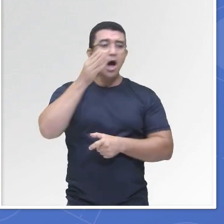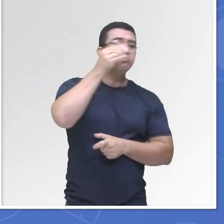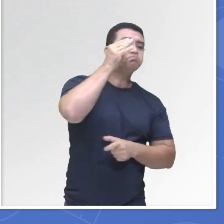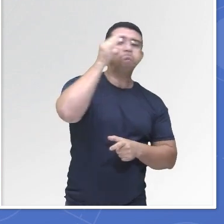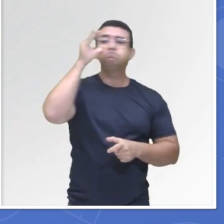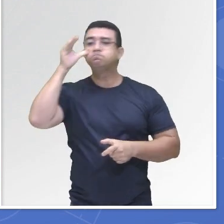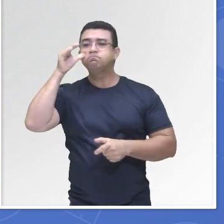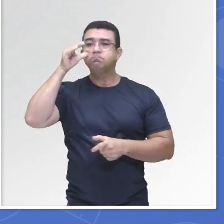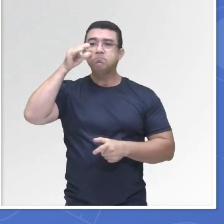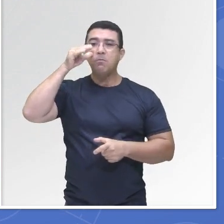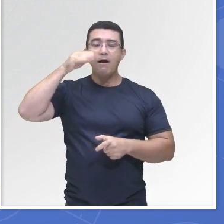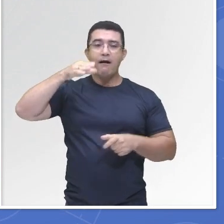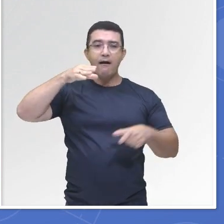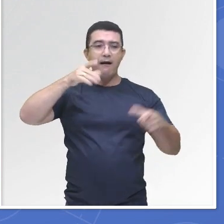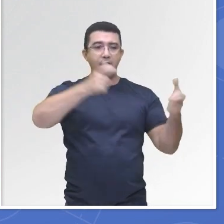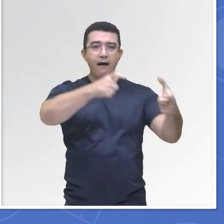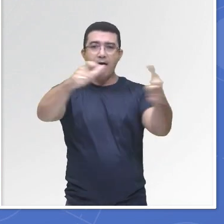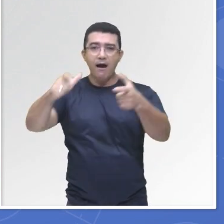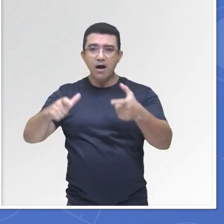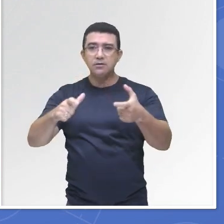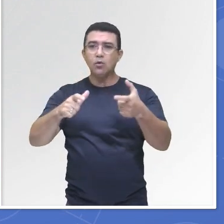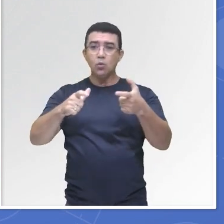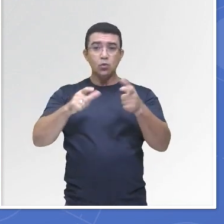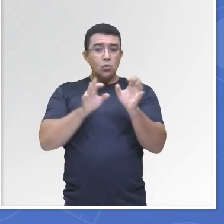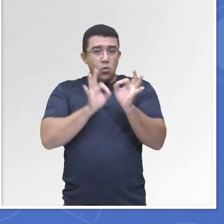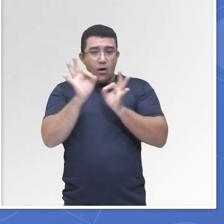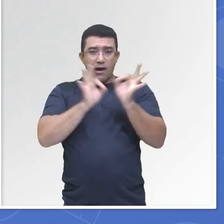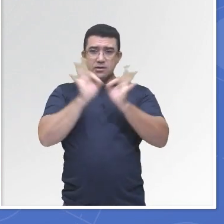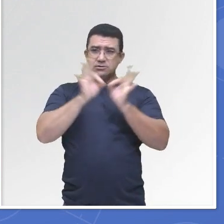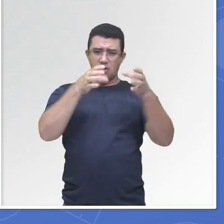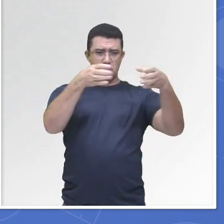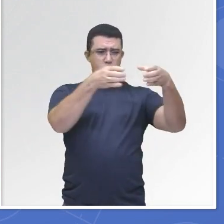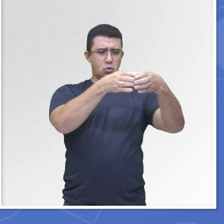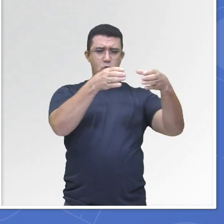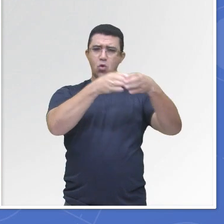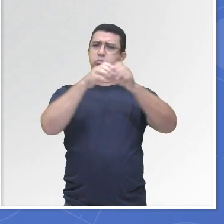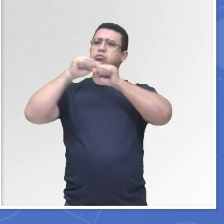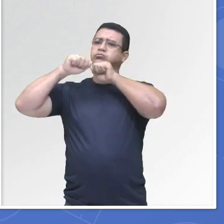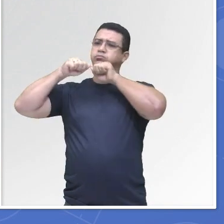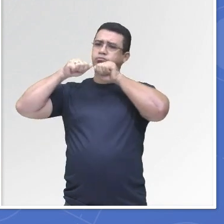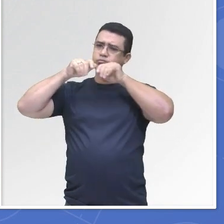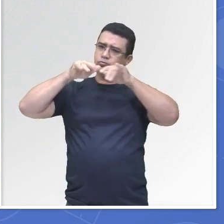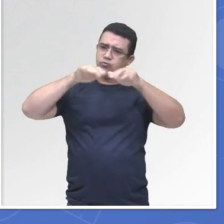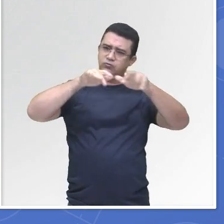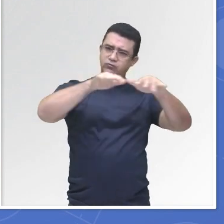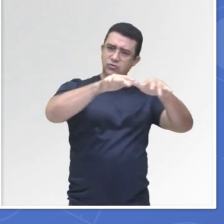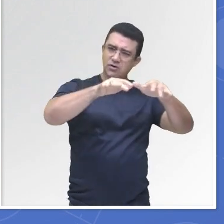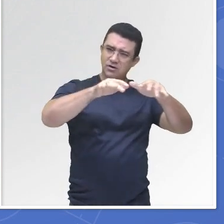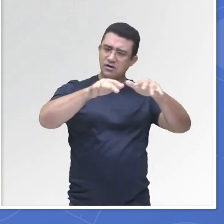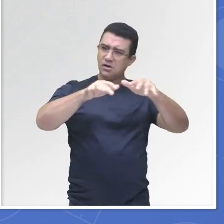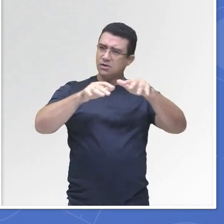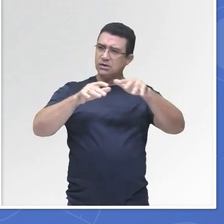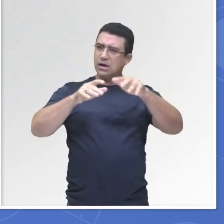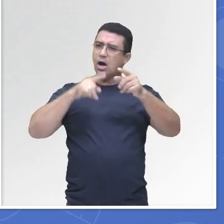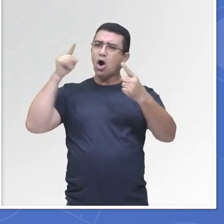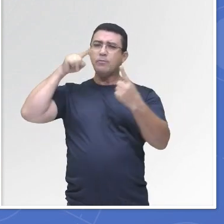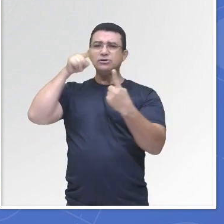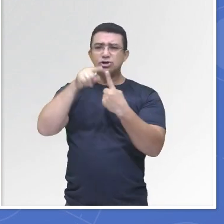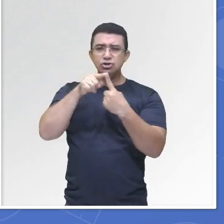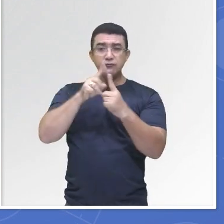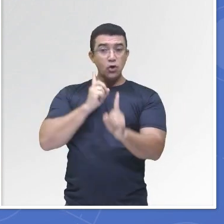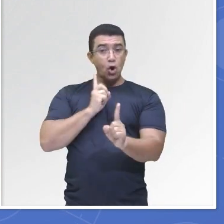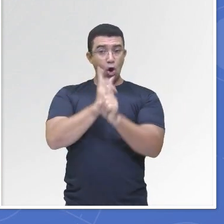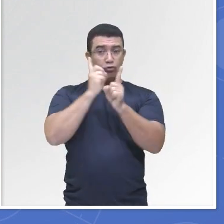nesse território. Então eles organizavam expedições. A intenção deles era principalmente encontrar o